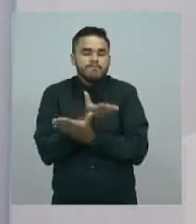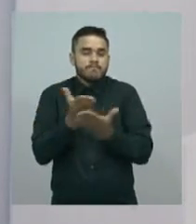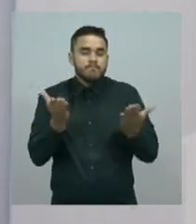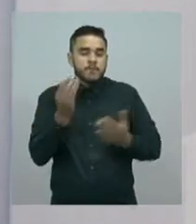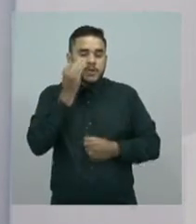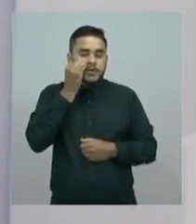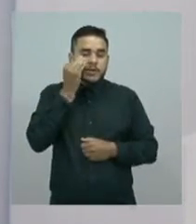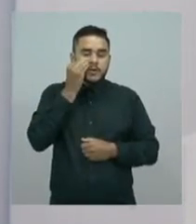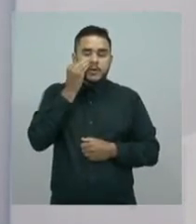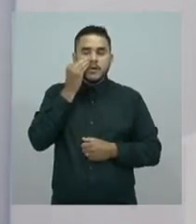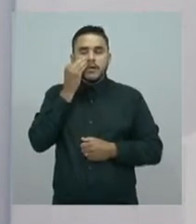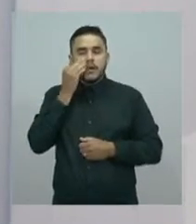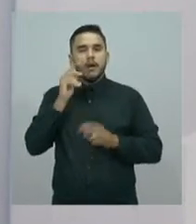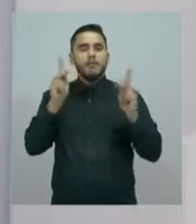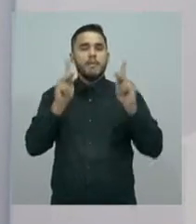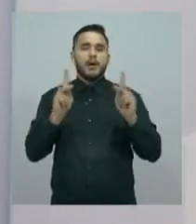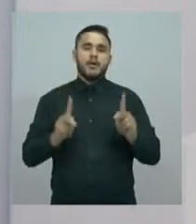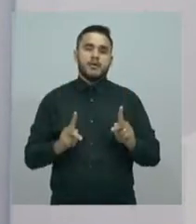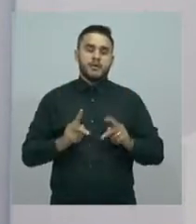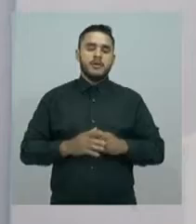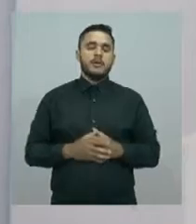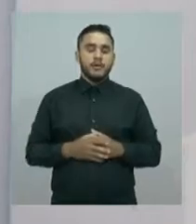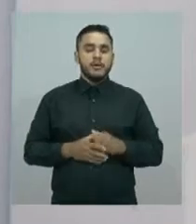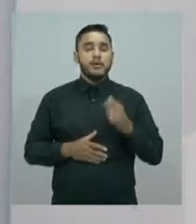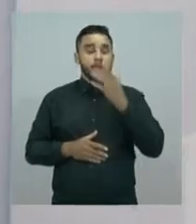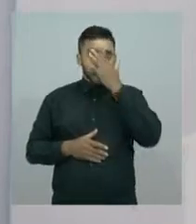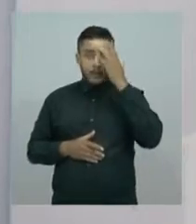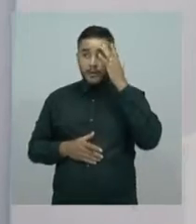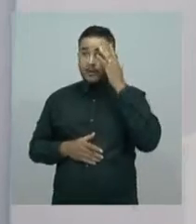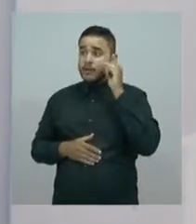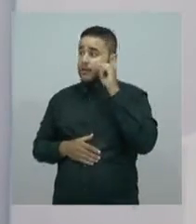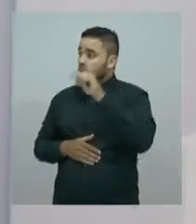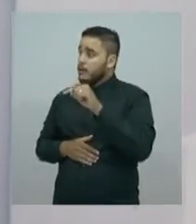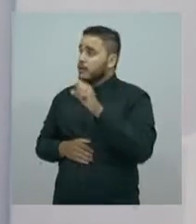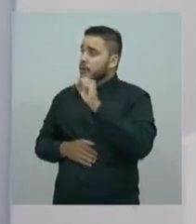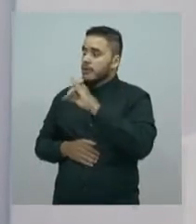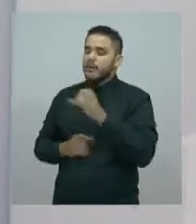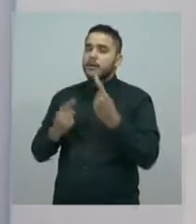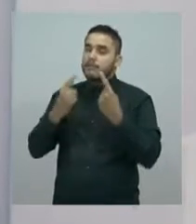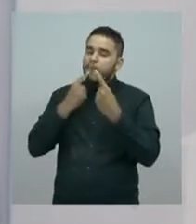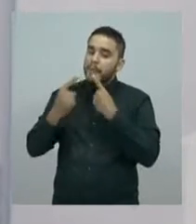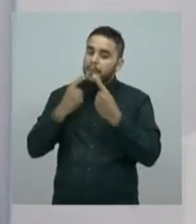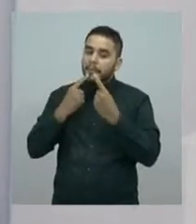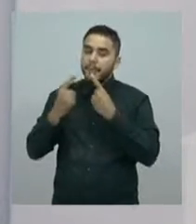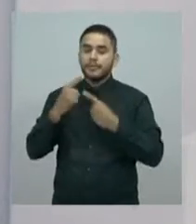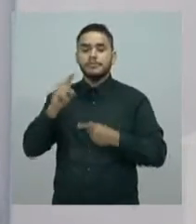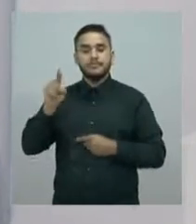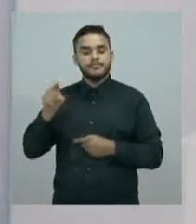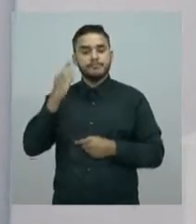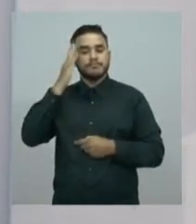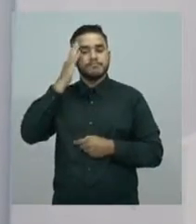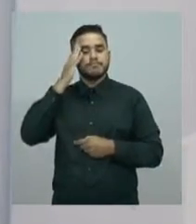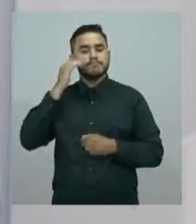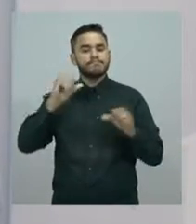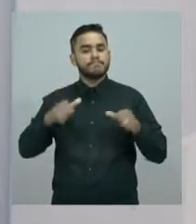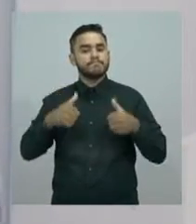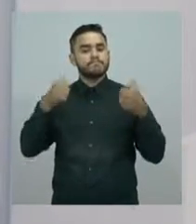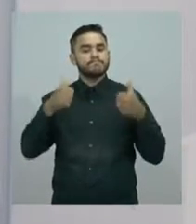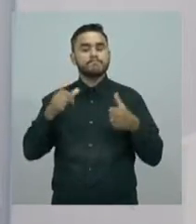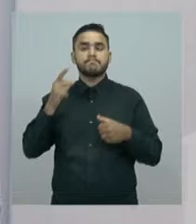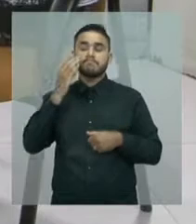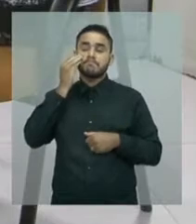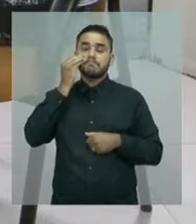dessas técnicas, faz com que as pessoas cheguem a dialogar e elas mesmas cheguem à melhor resolução